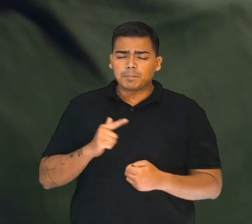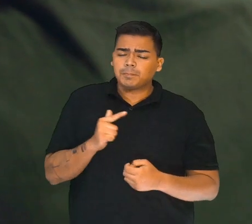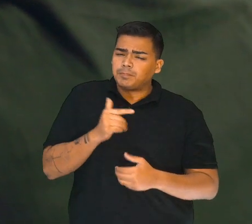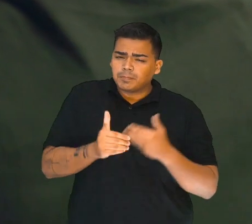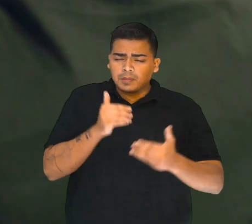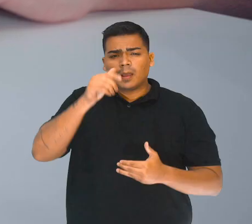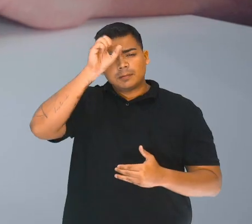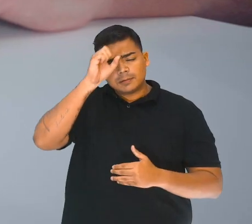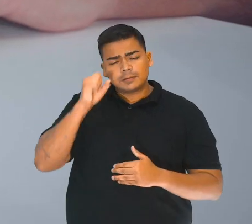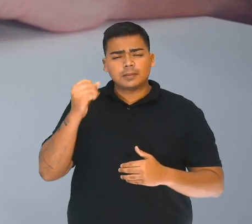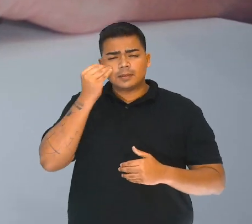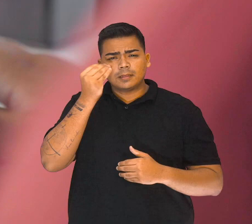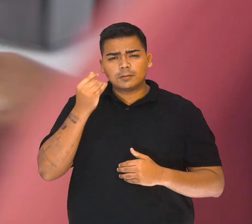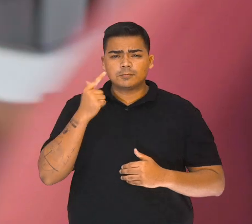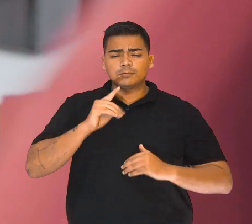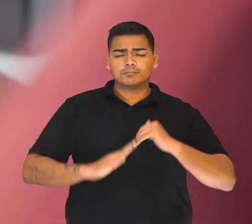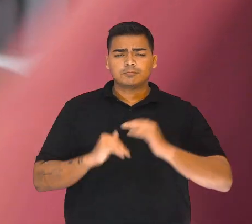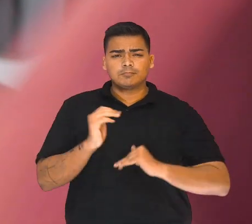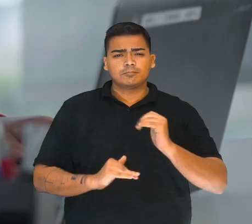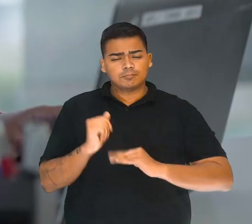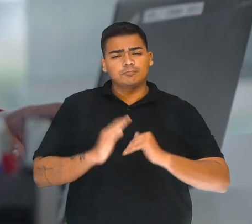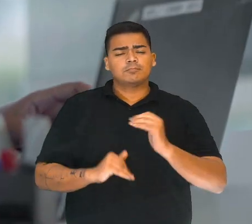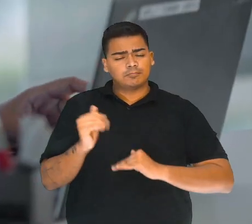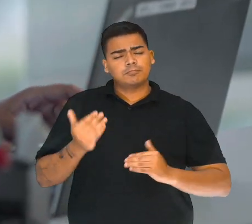processo, em aprendizagem, em buscar qualificação, em buscar se